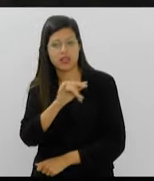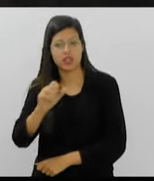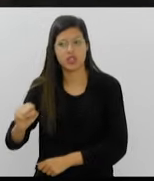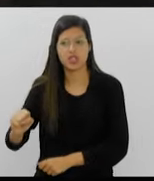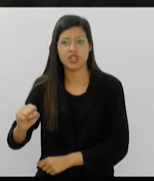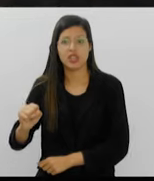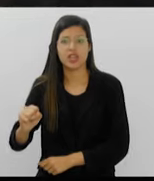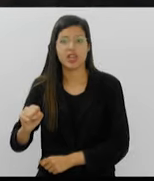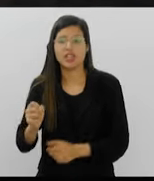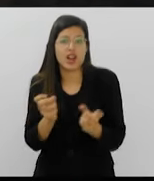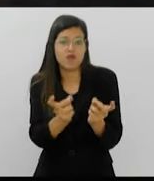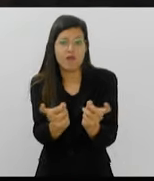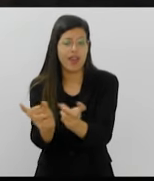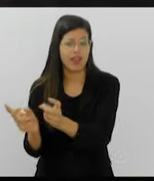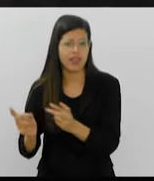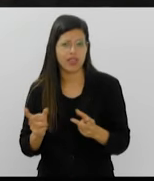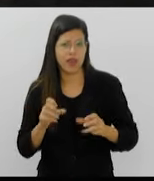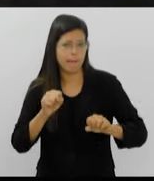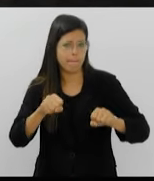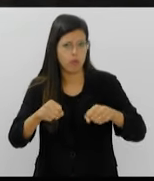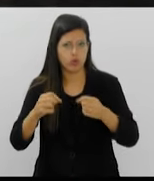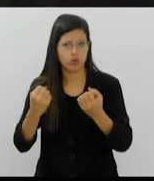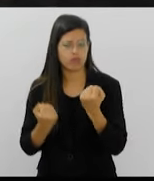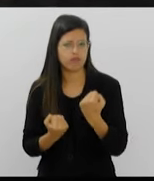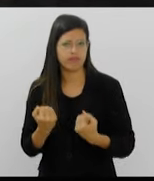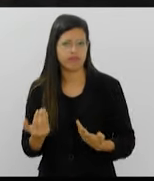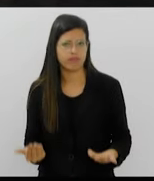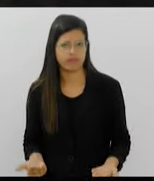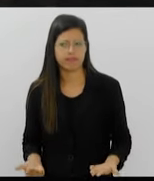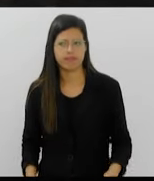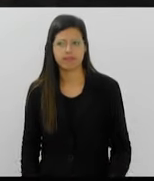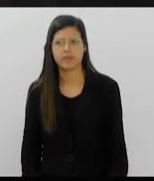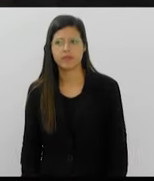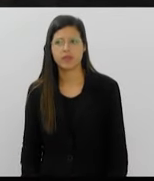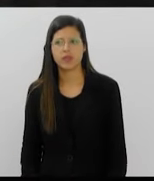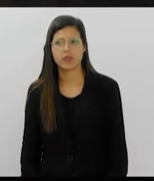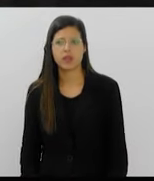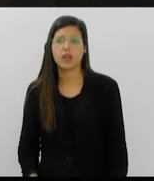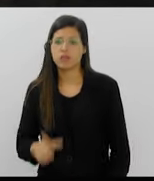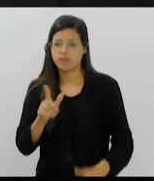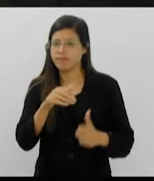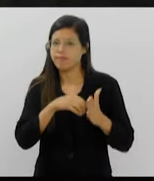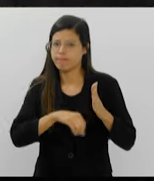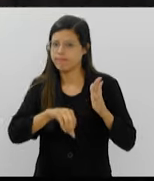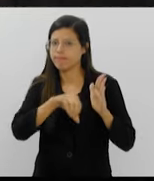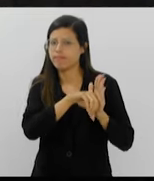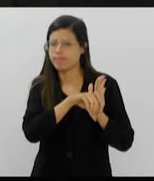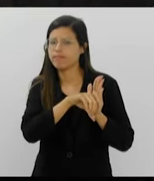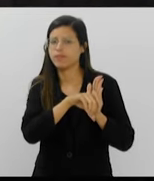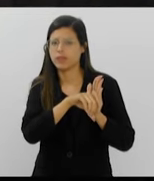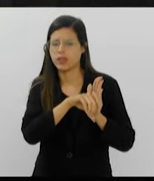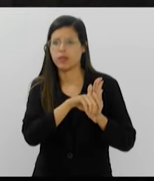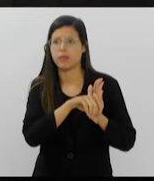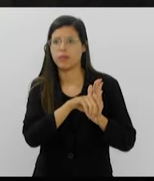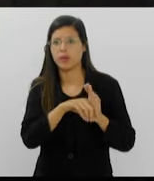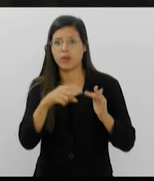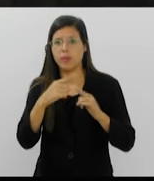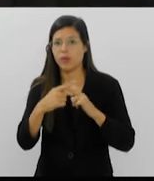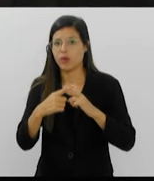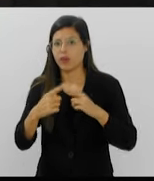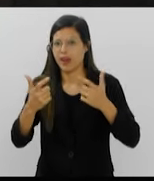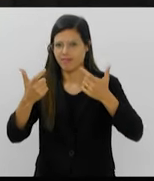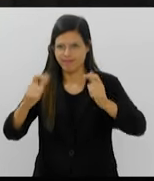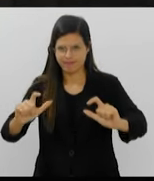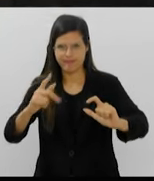estão leiloando, porra. E aí, trata-se de uma organização criminosa. Porque eles emplacam o carro em